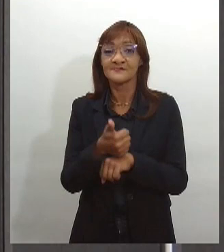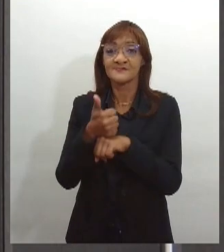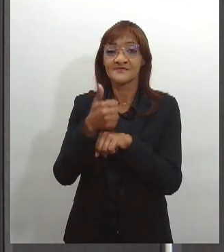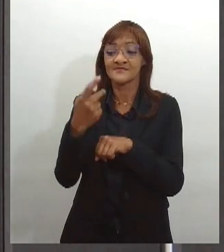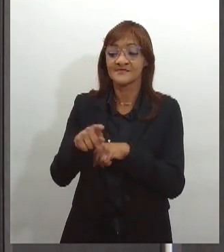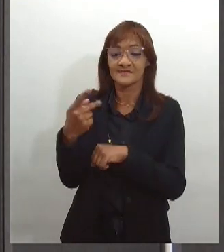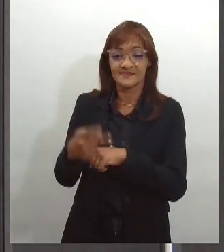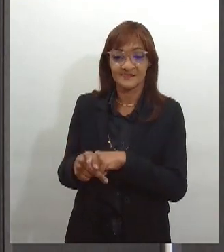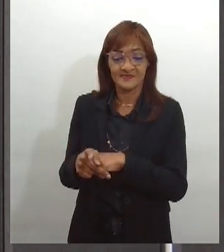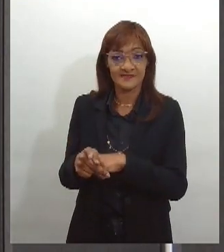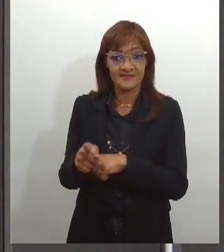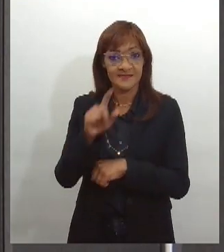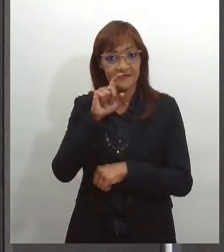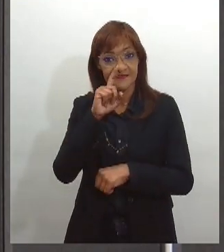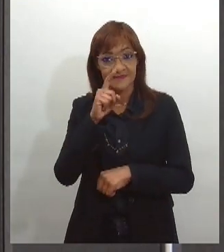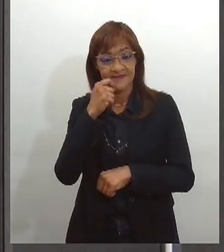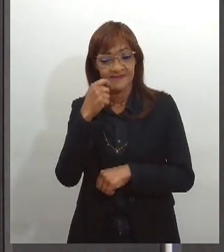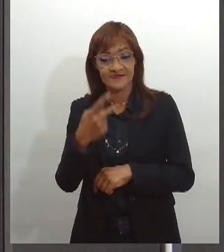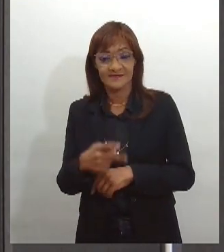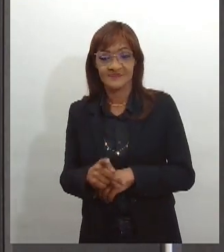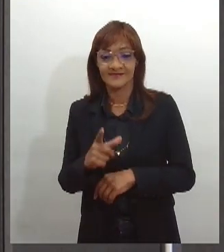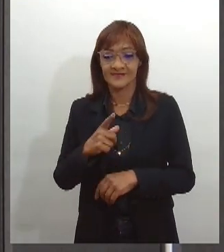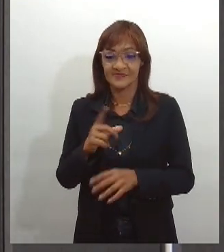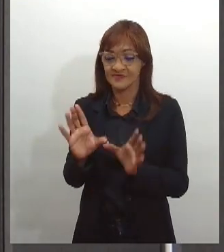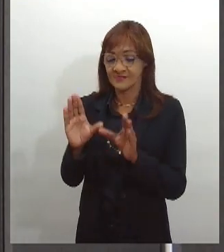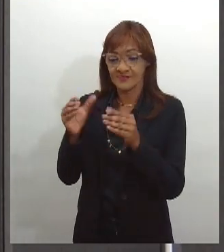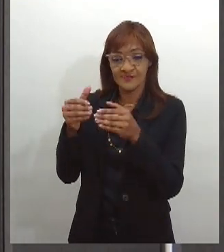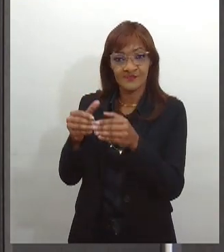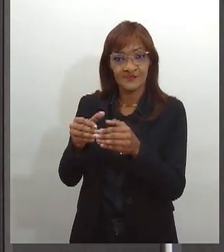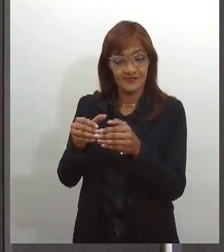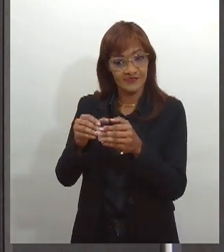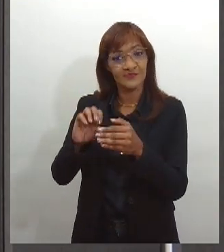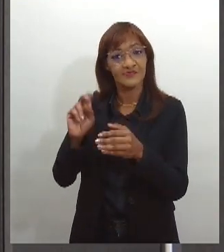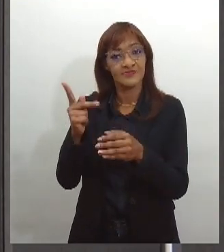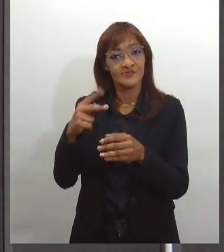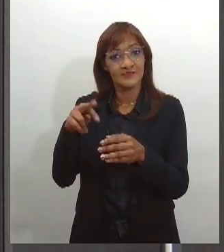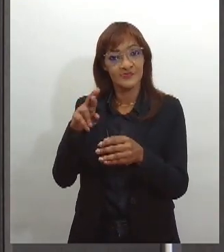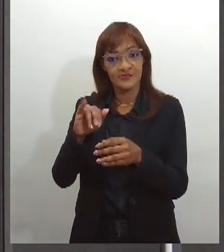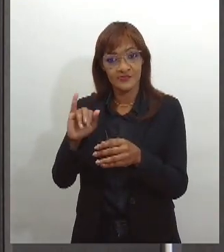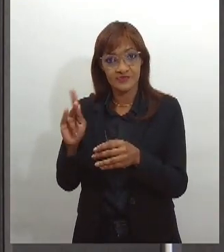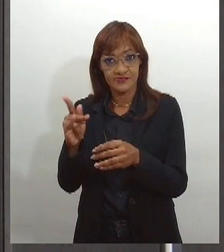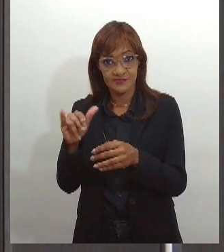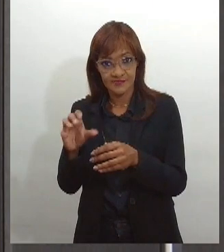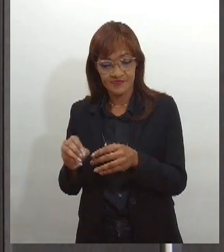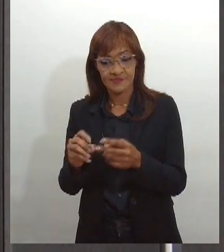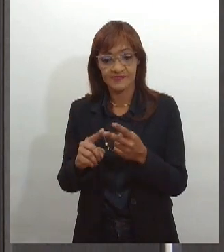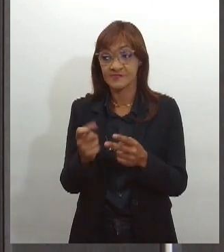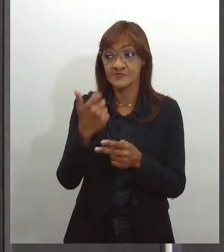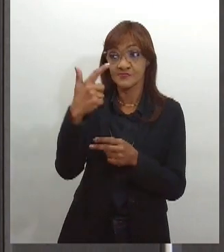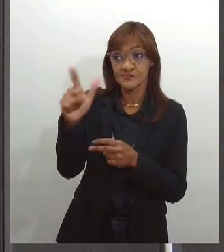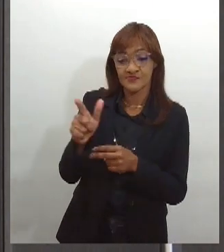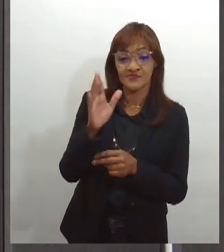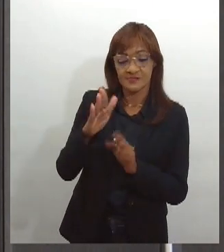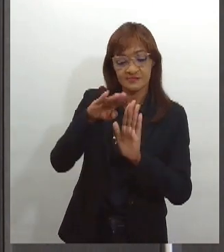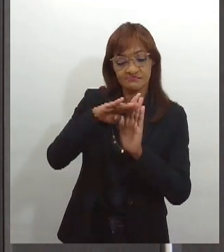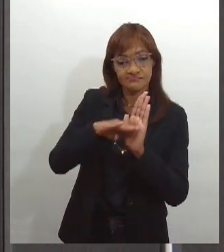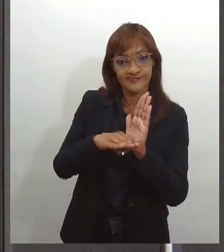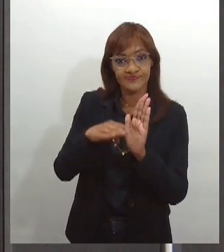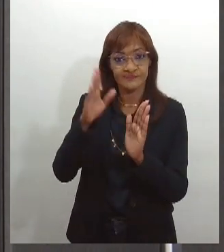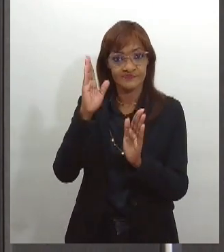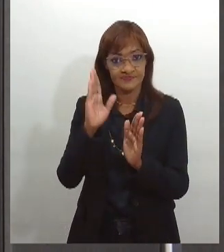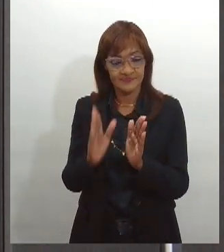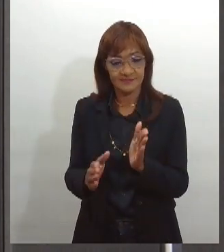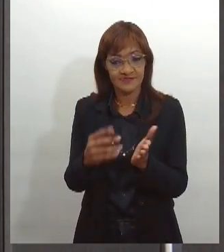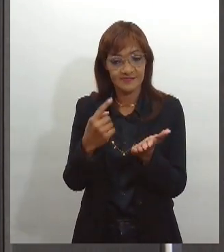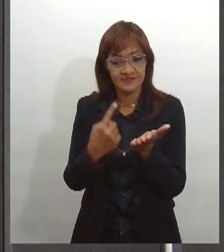espaço terá a presença do Grupo de Chorinho Brasileiríssimo e outras atividades já estão agendadas para as próximas